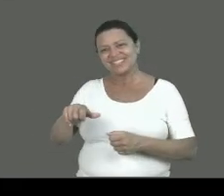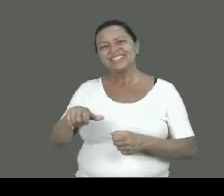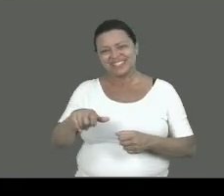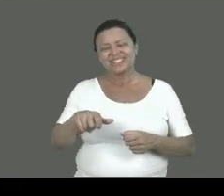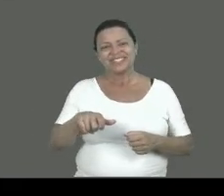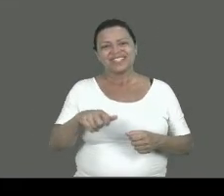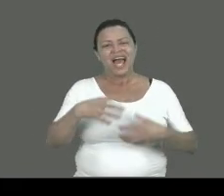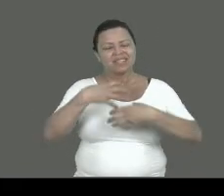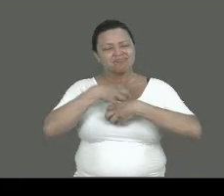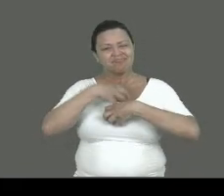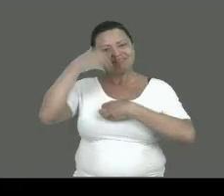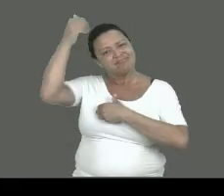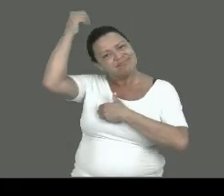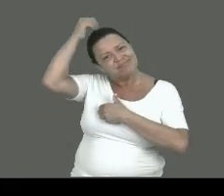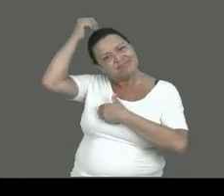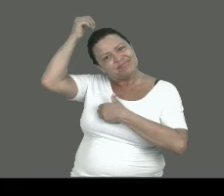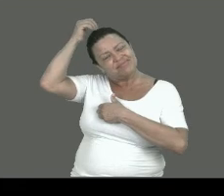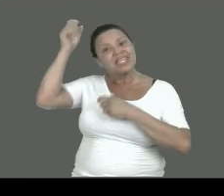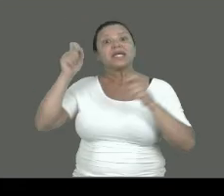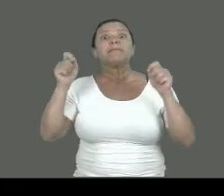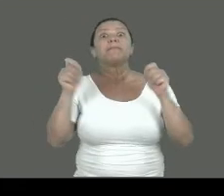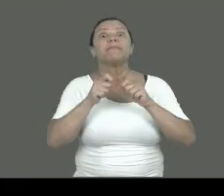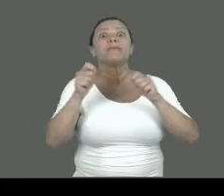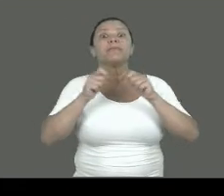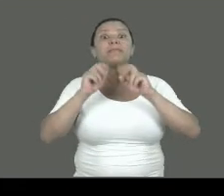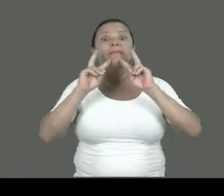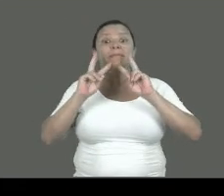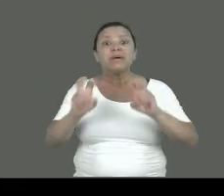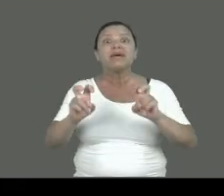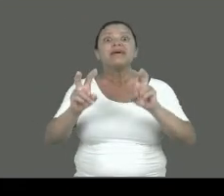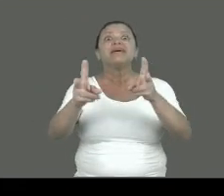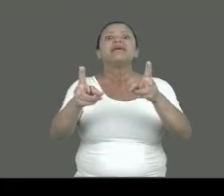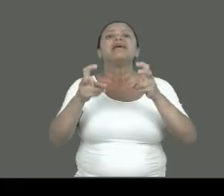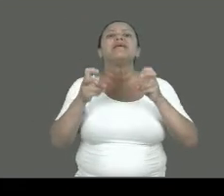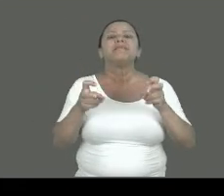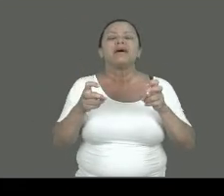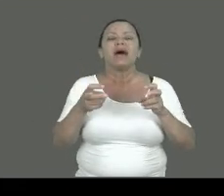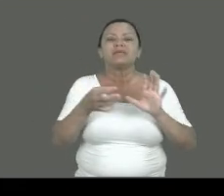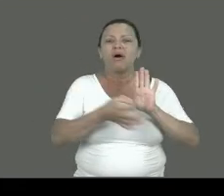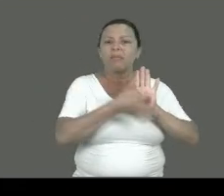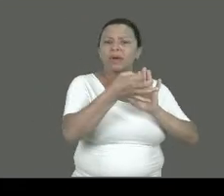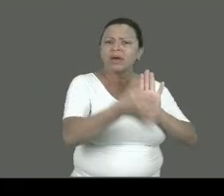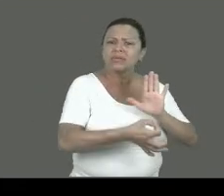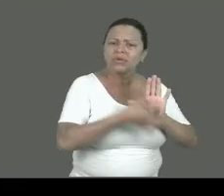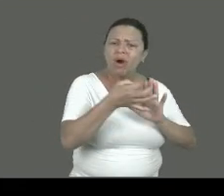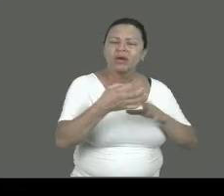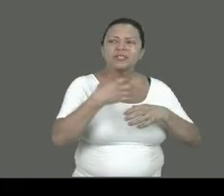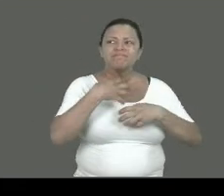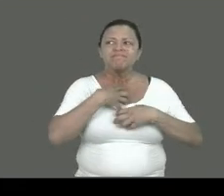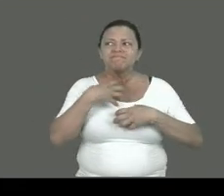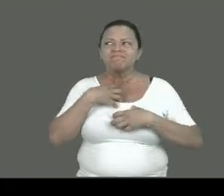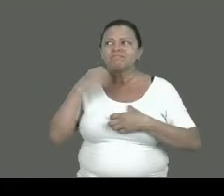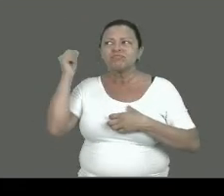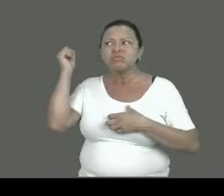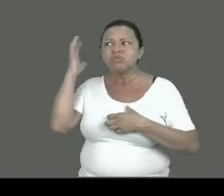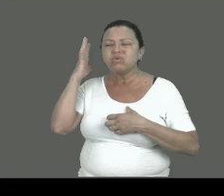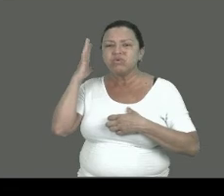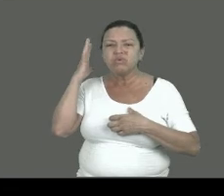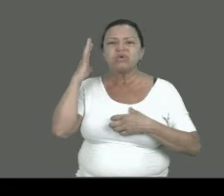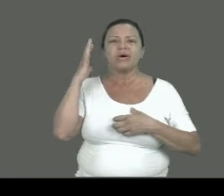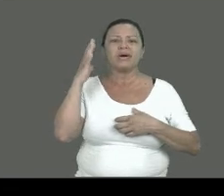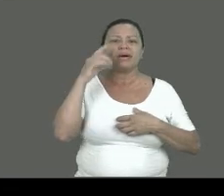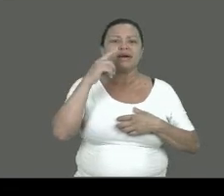nosso íntimo e que possamos perceber pelas sugestões, pelas intuições, pela